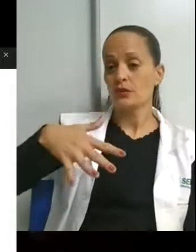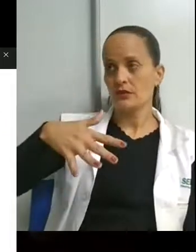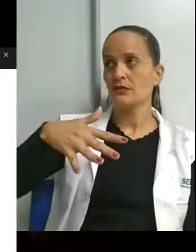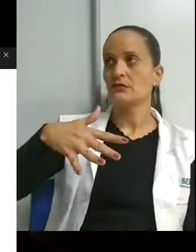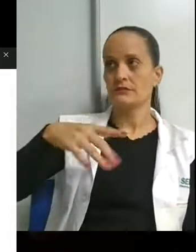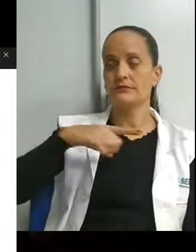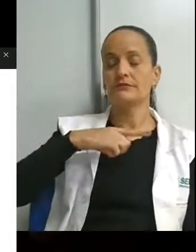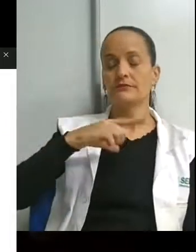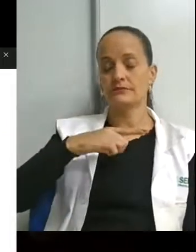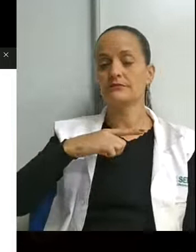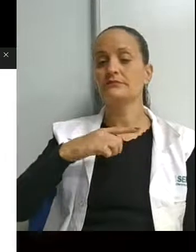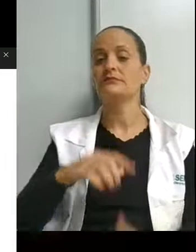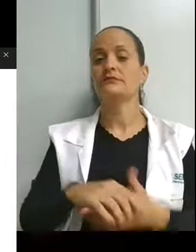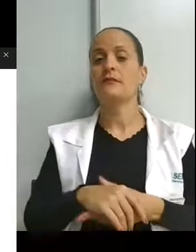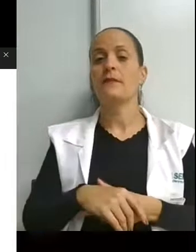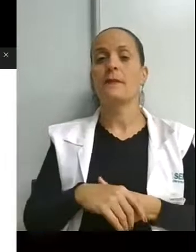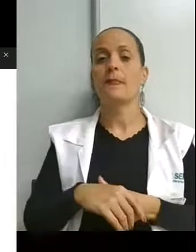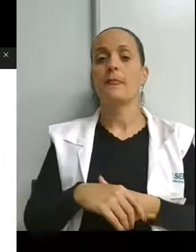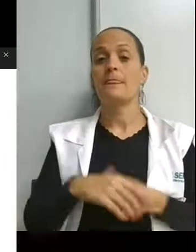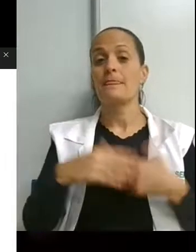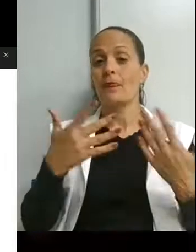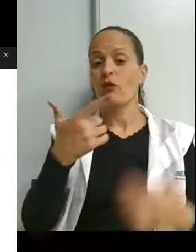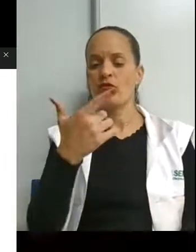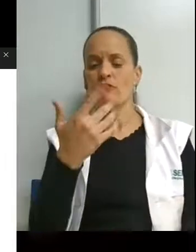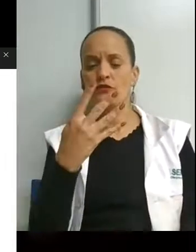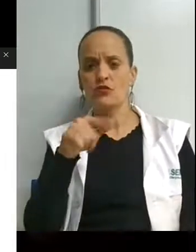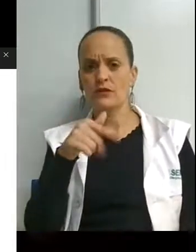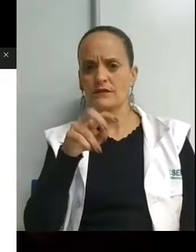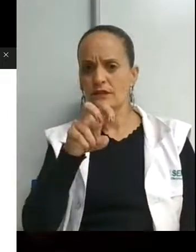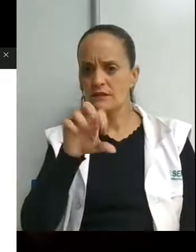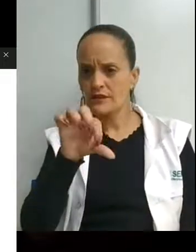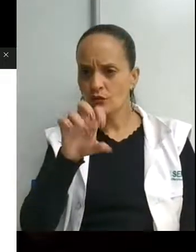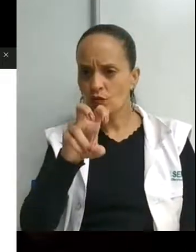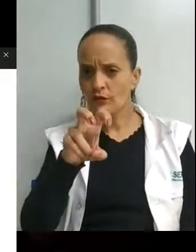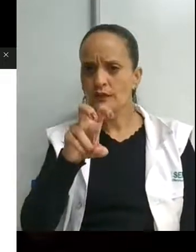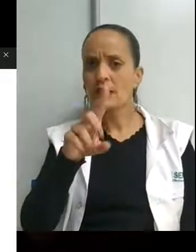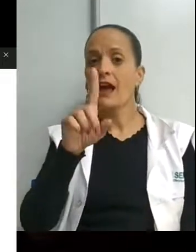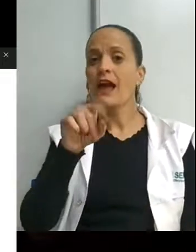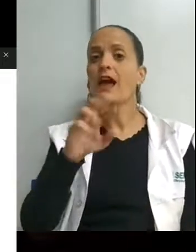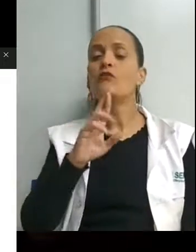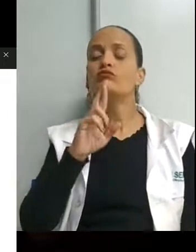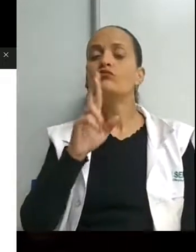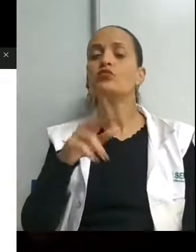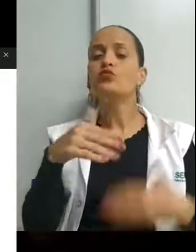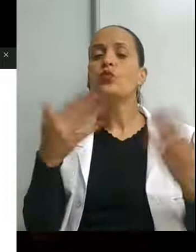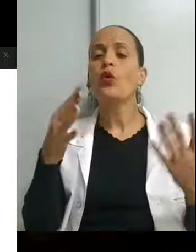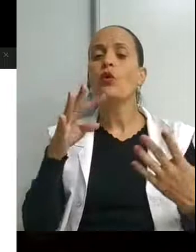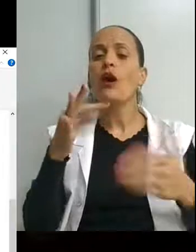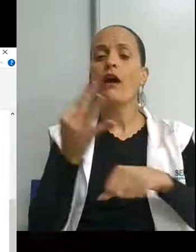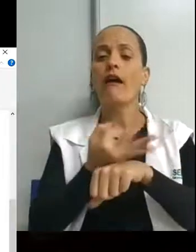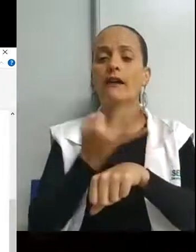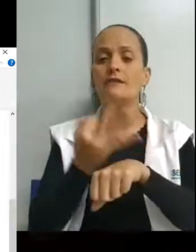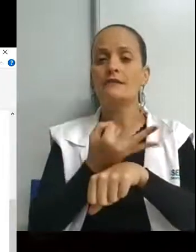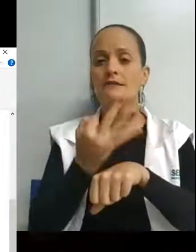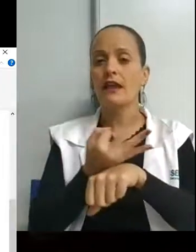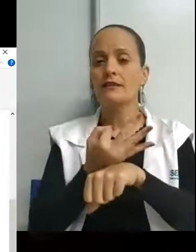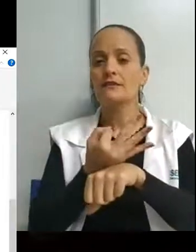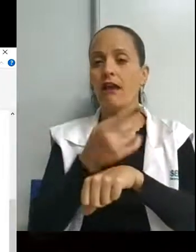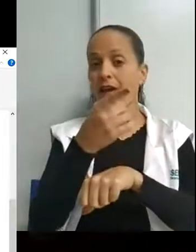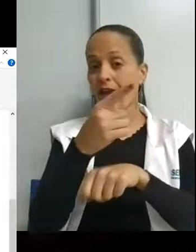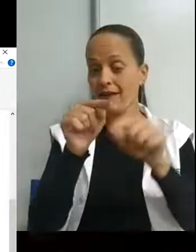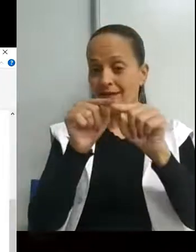ó, certo? Então, esse 24,95 vai ser o valor de qual resistência? Vai ser o valor da resistência aqui,